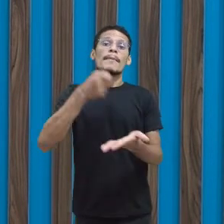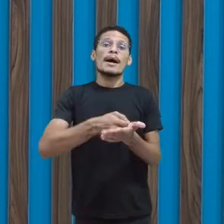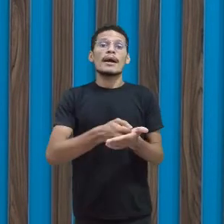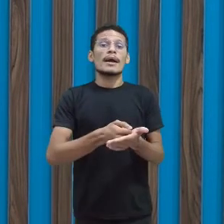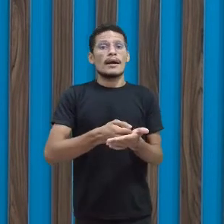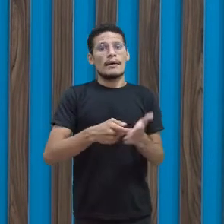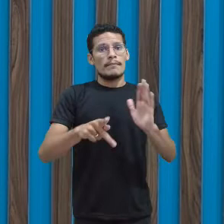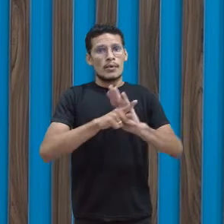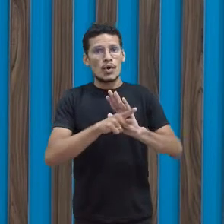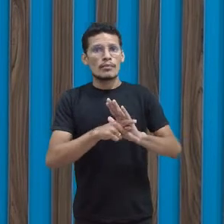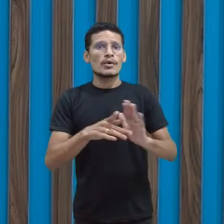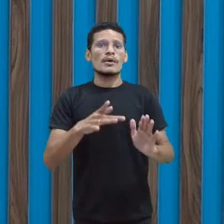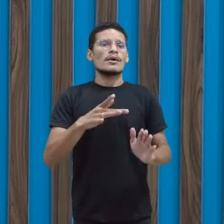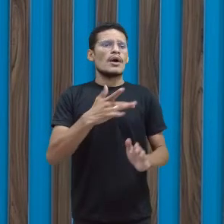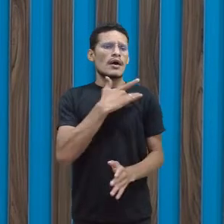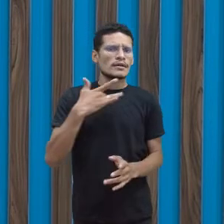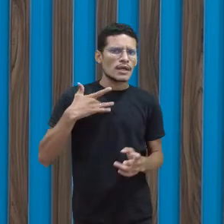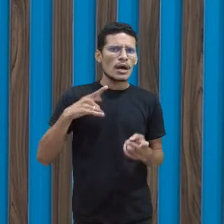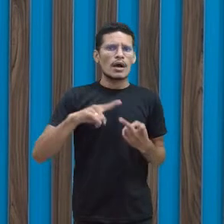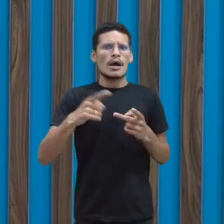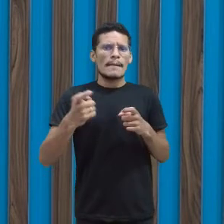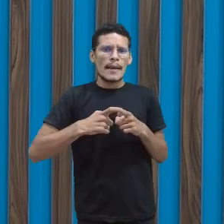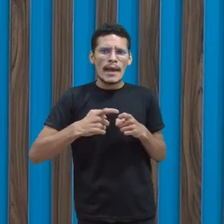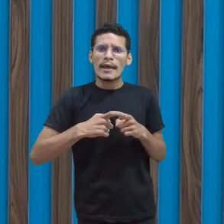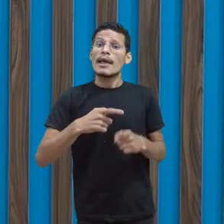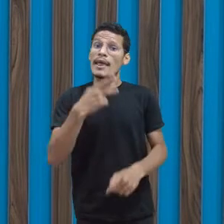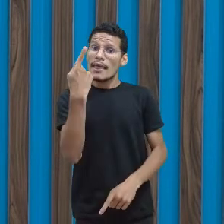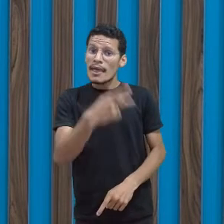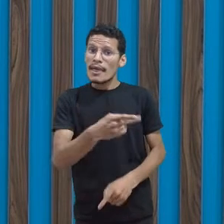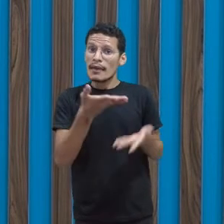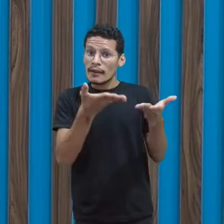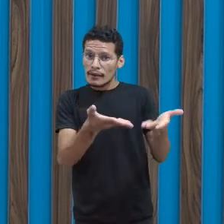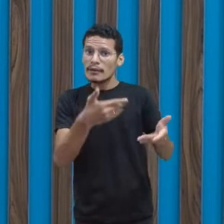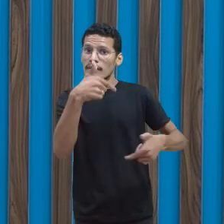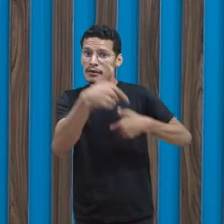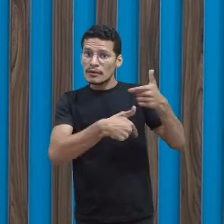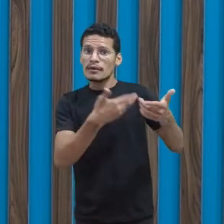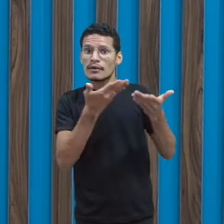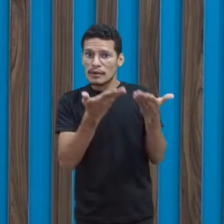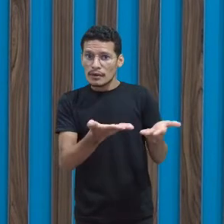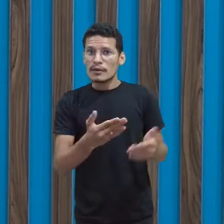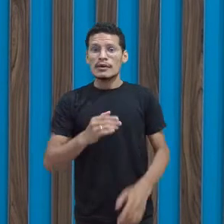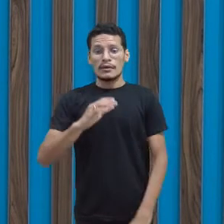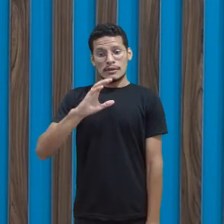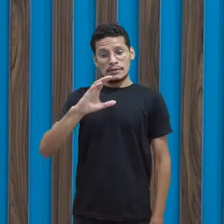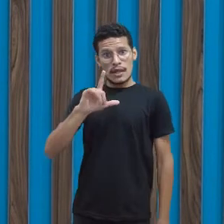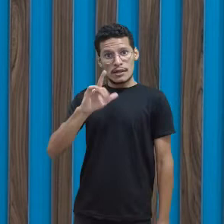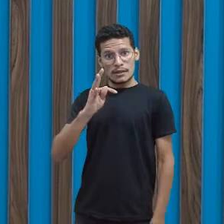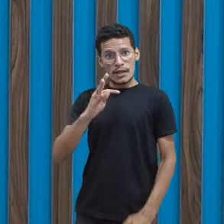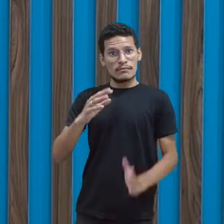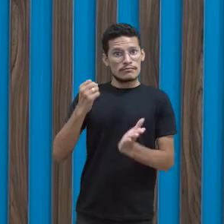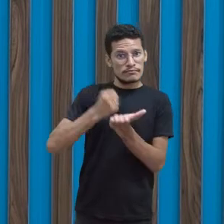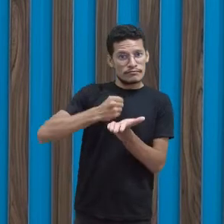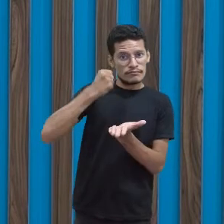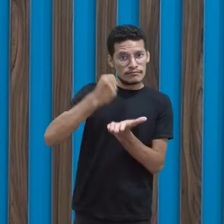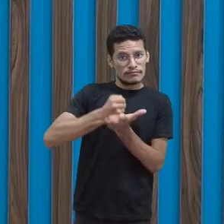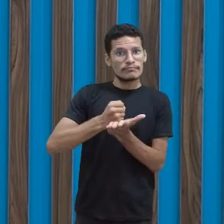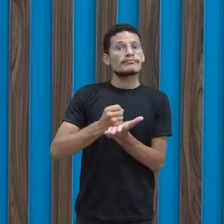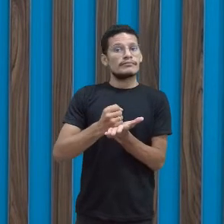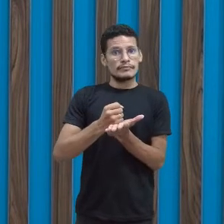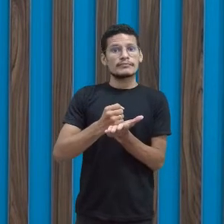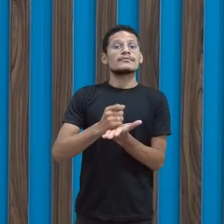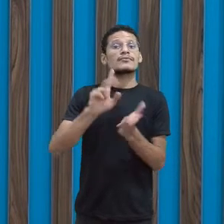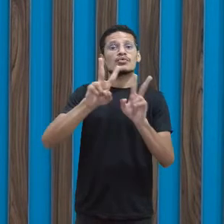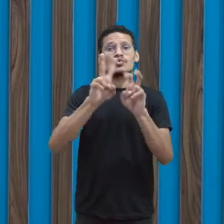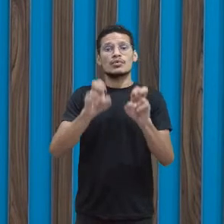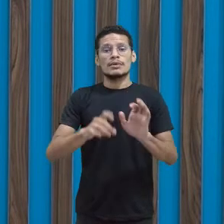as despesas médicas é ele mesmo. Então, com a CLT, aí, com a questão dos direitos